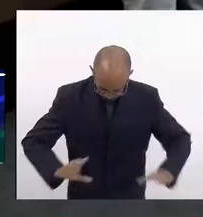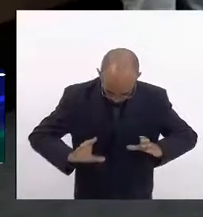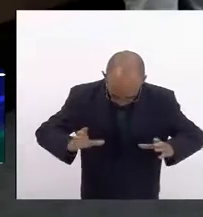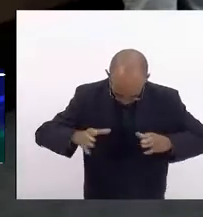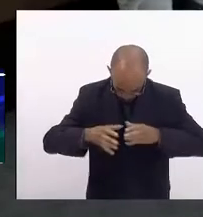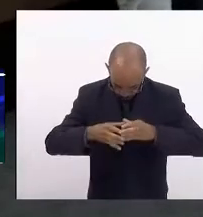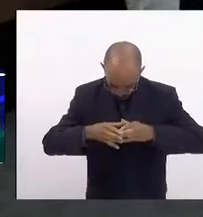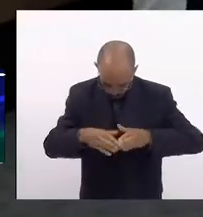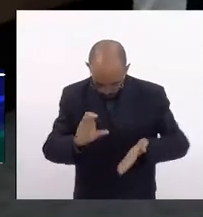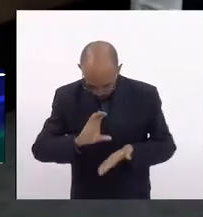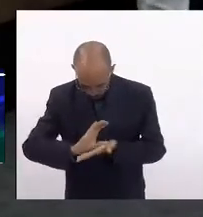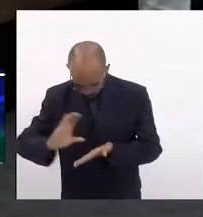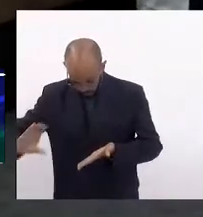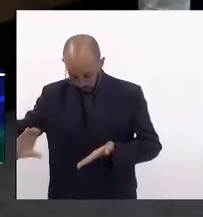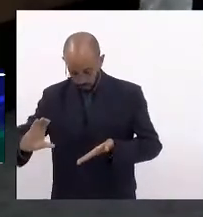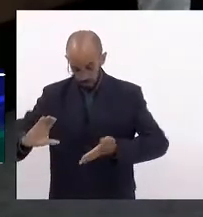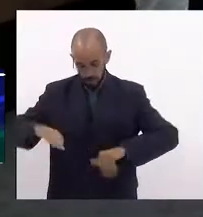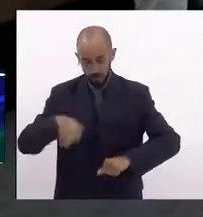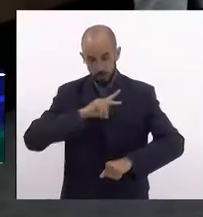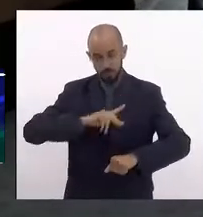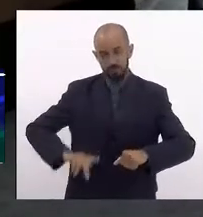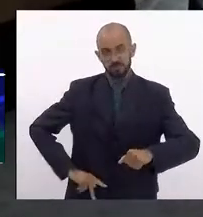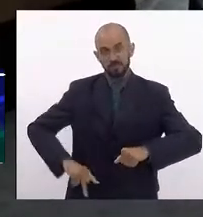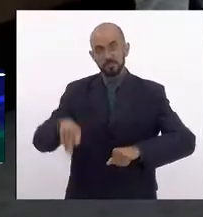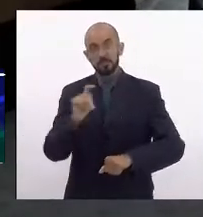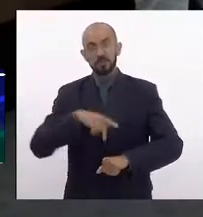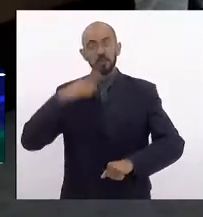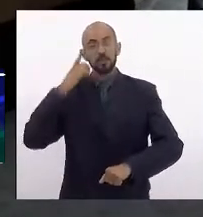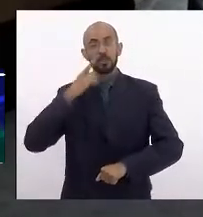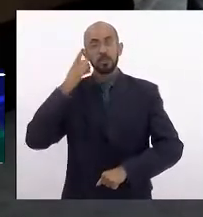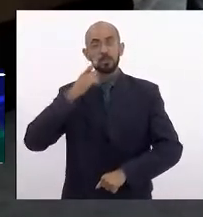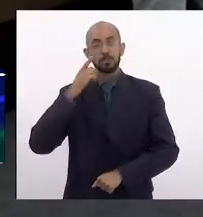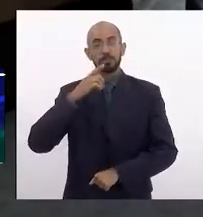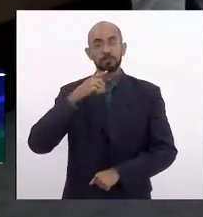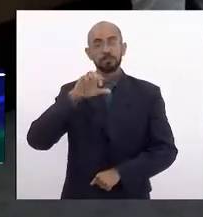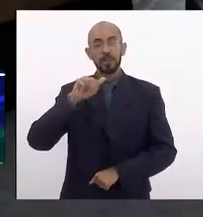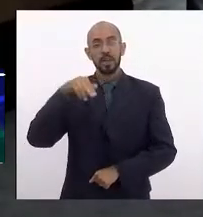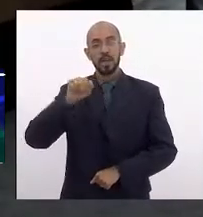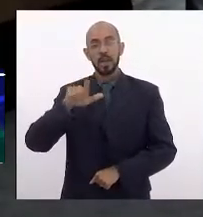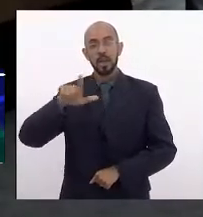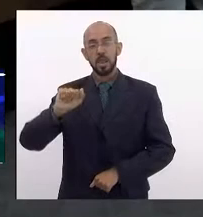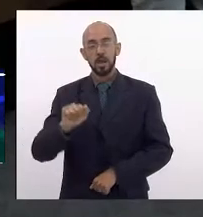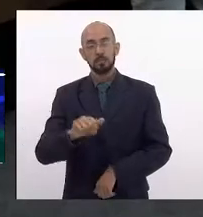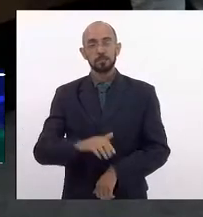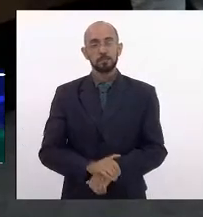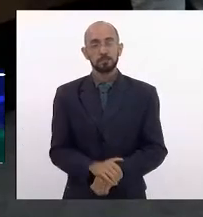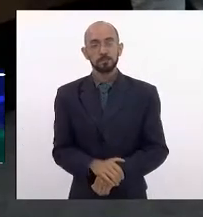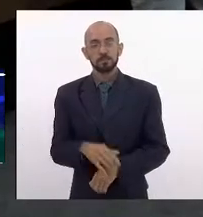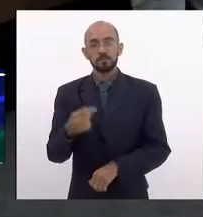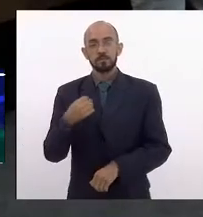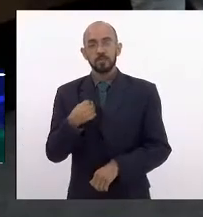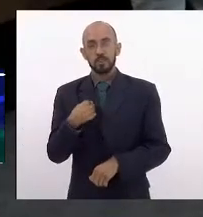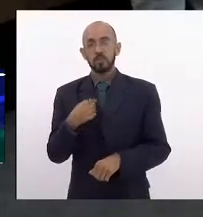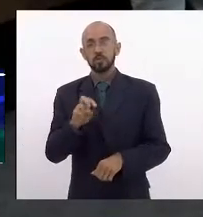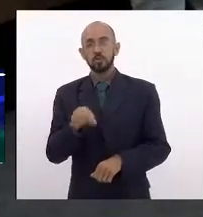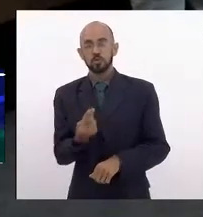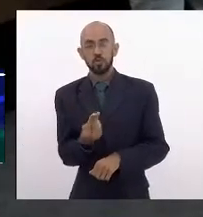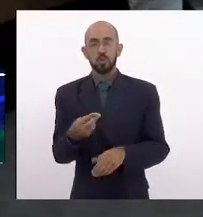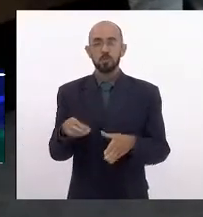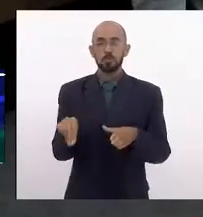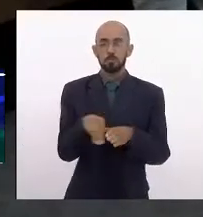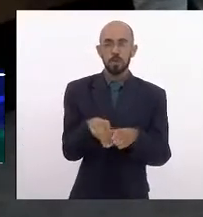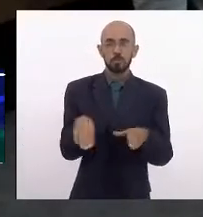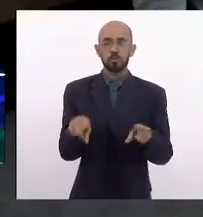orçamento presidida pelo Deputado Marcio canela que eu sou um dos